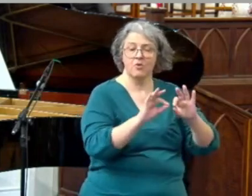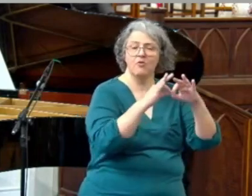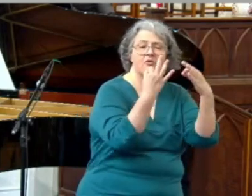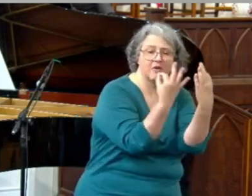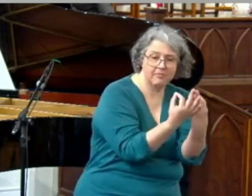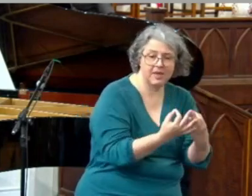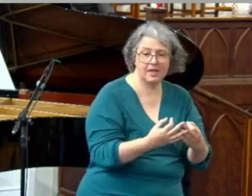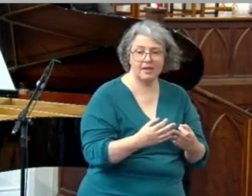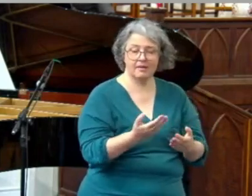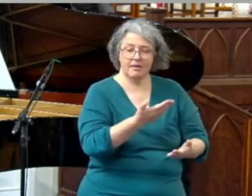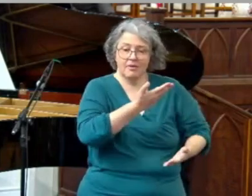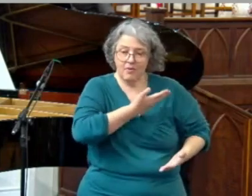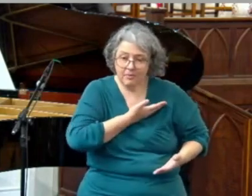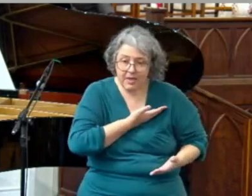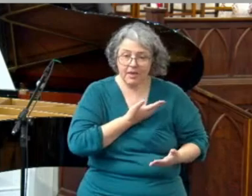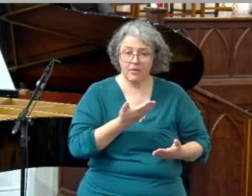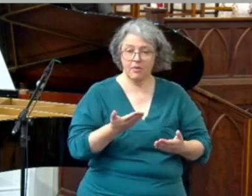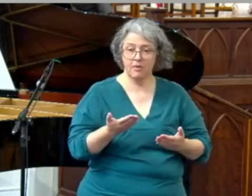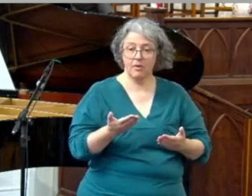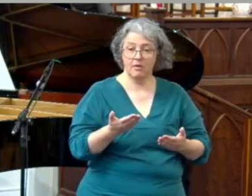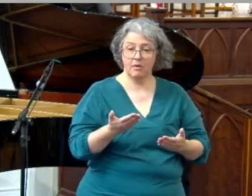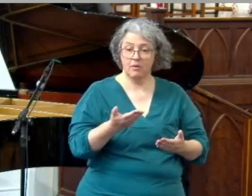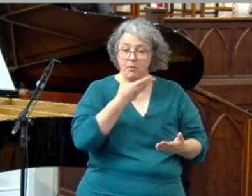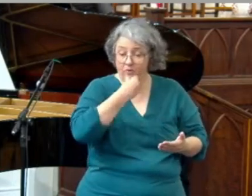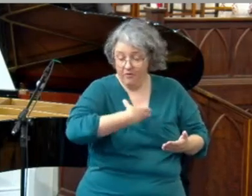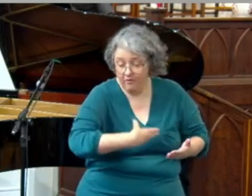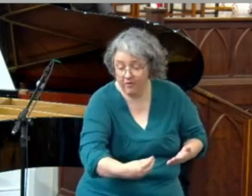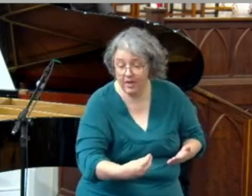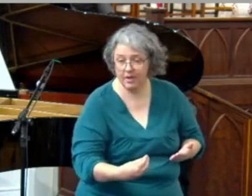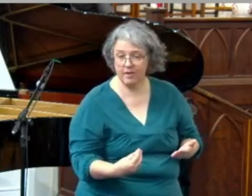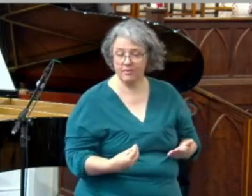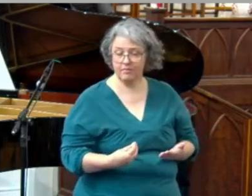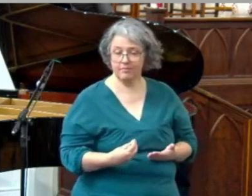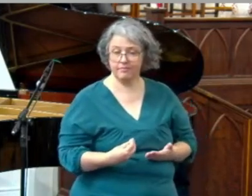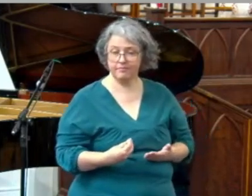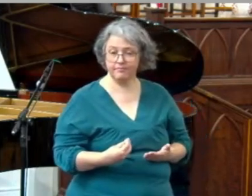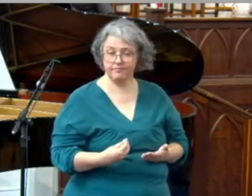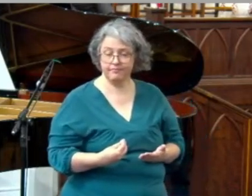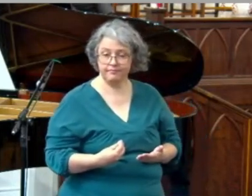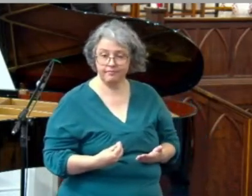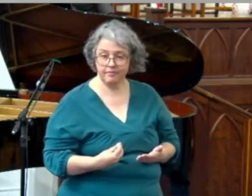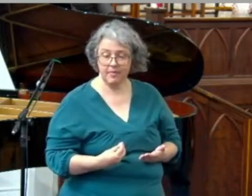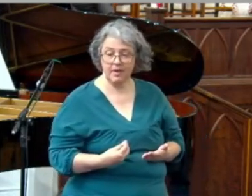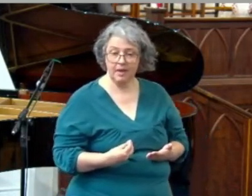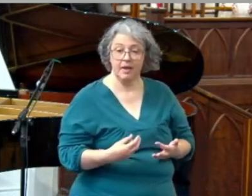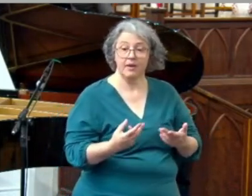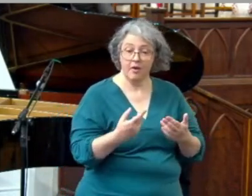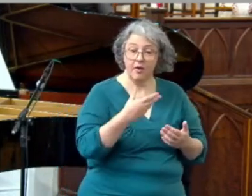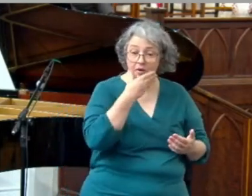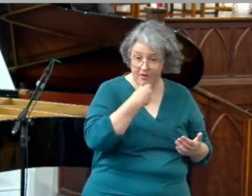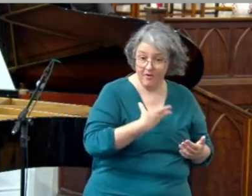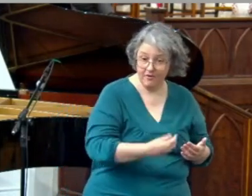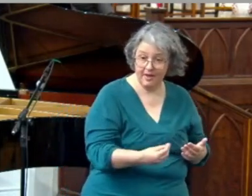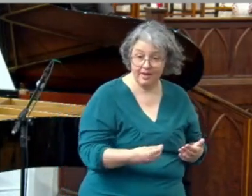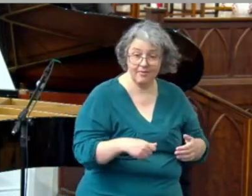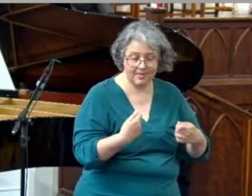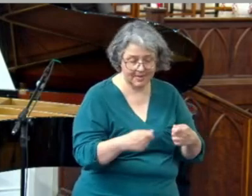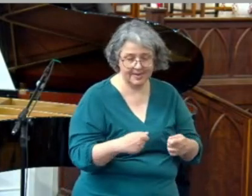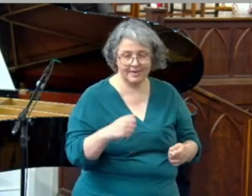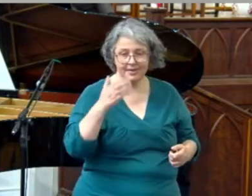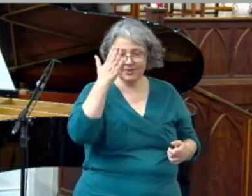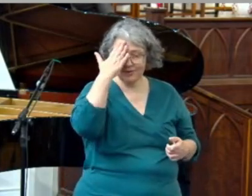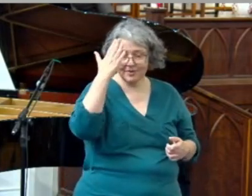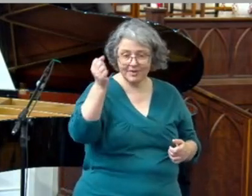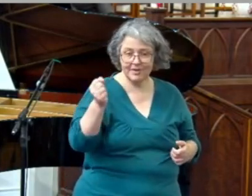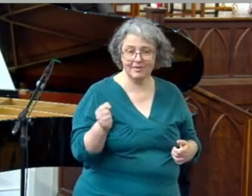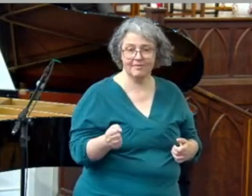filhos. E a respeito dos filhos, alguns pais precisam desse sábio discernimento. Alguns que talvez se afastaram